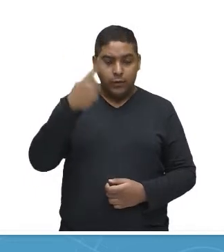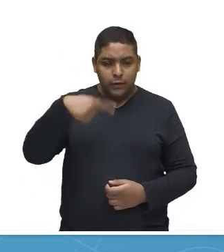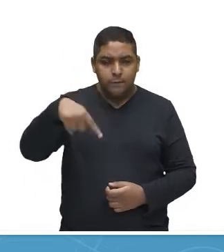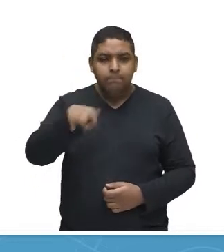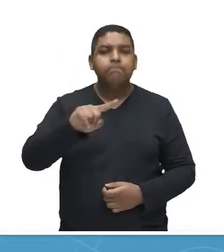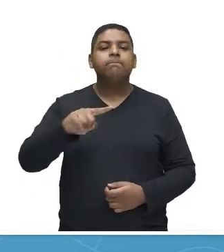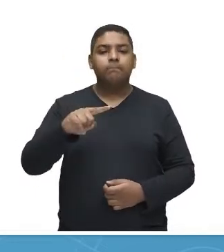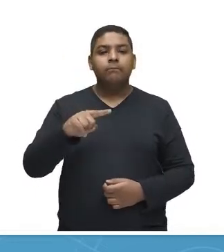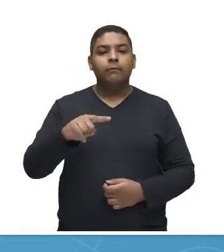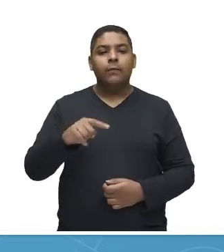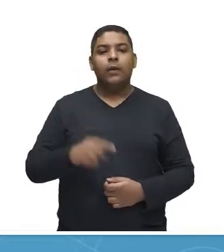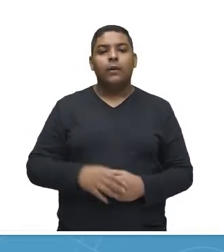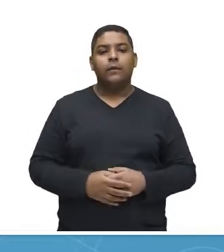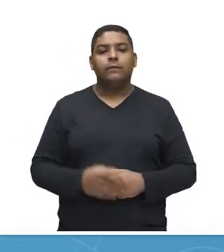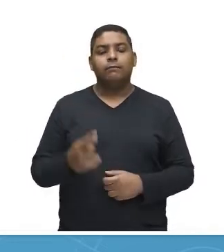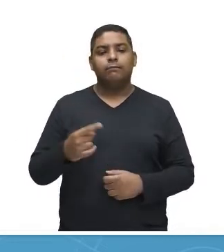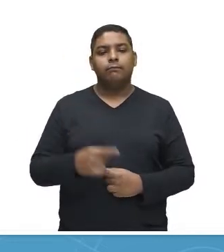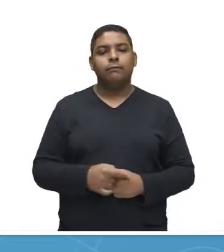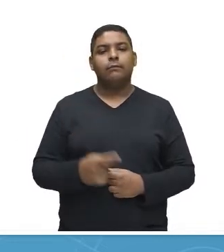levem